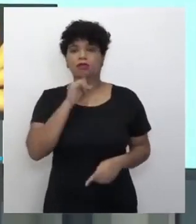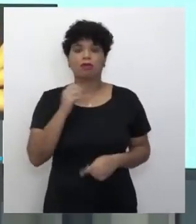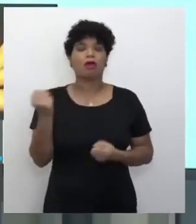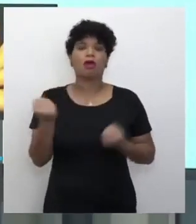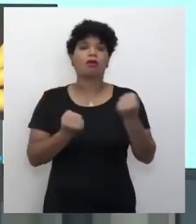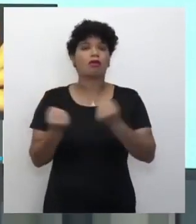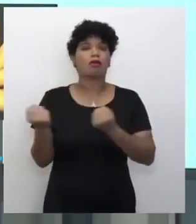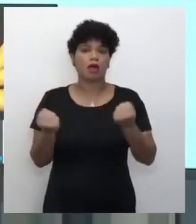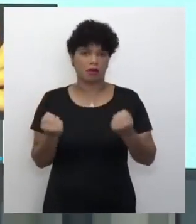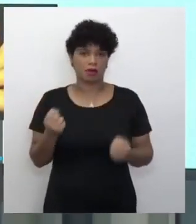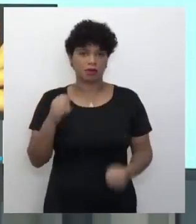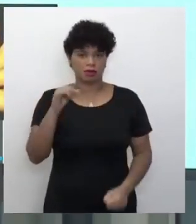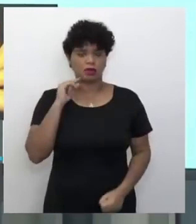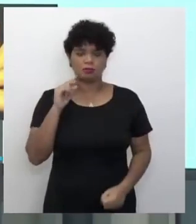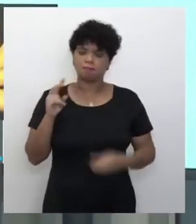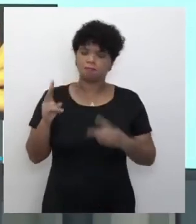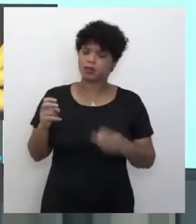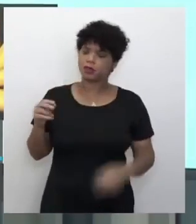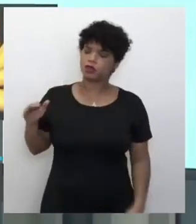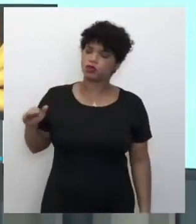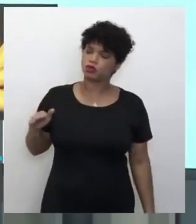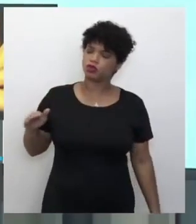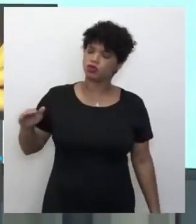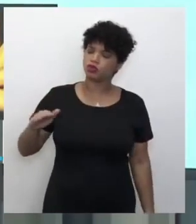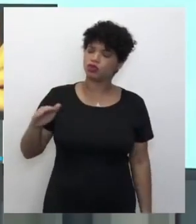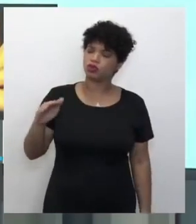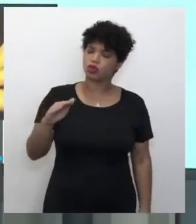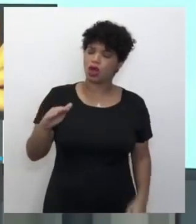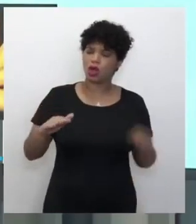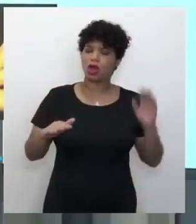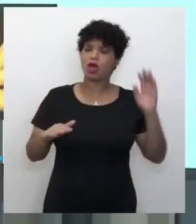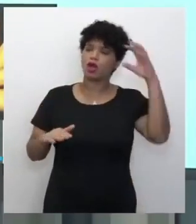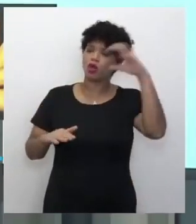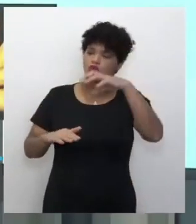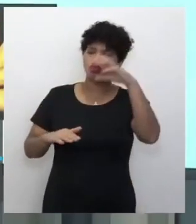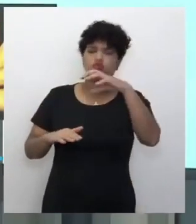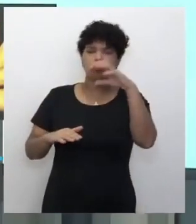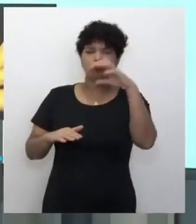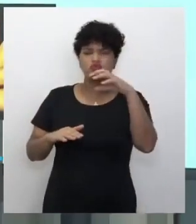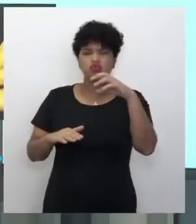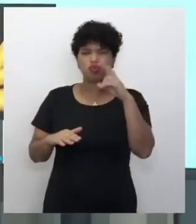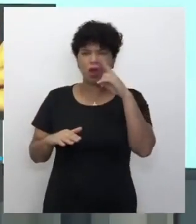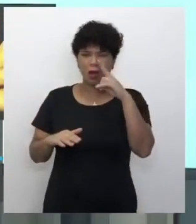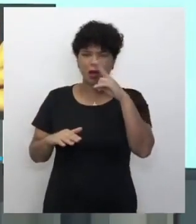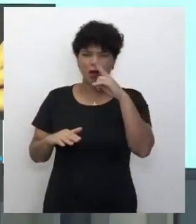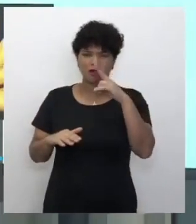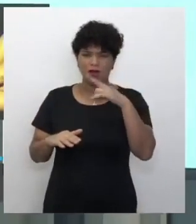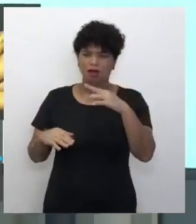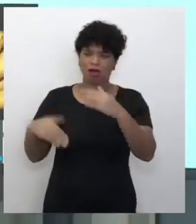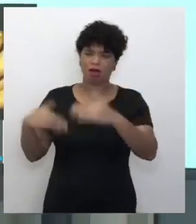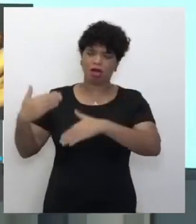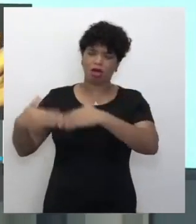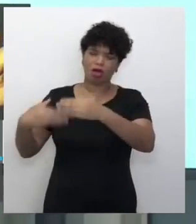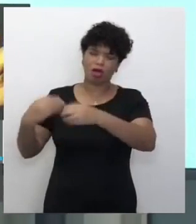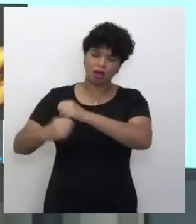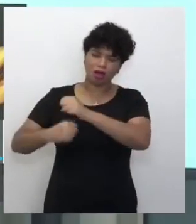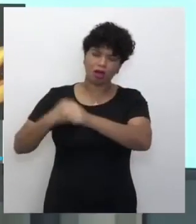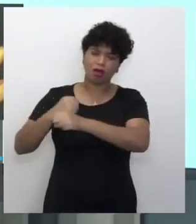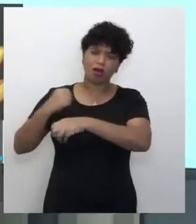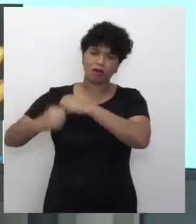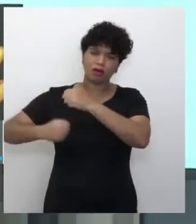Se você observar os veículos que ficam expostos aí ao tempo, né, por muito tempo, ele